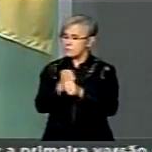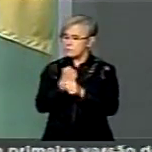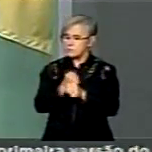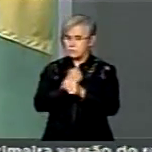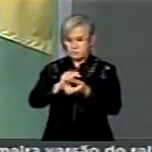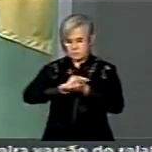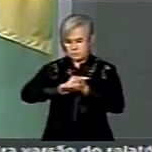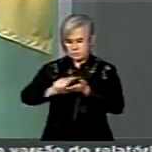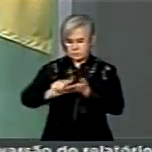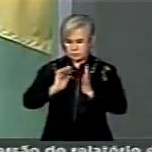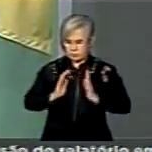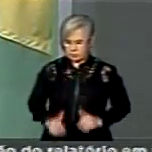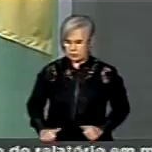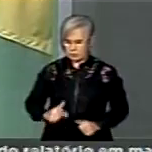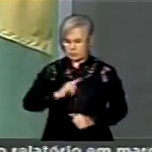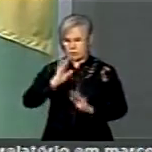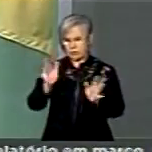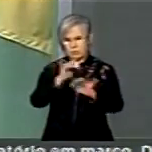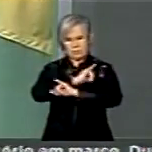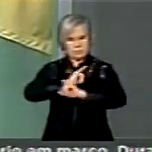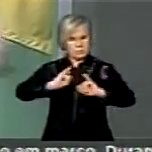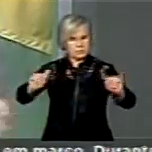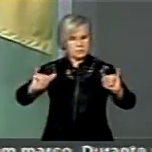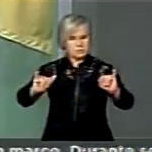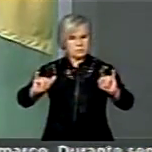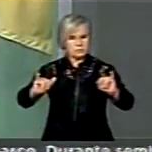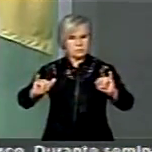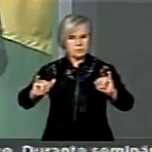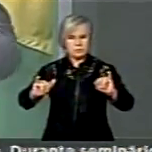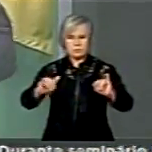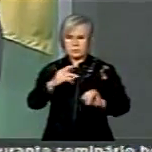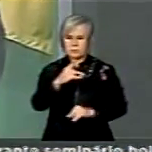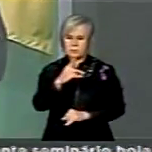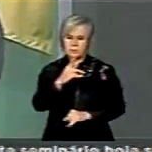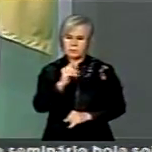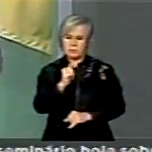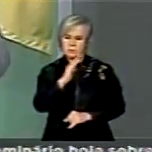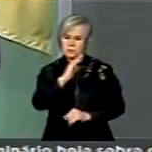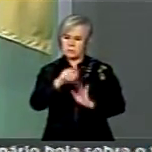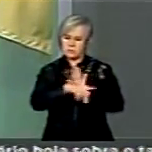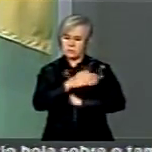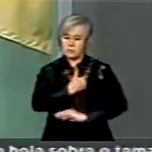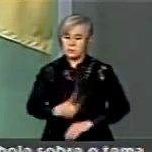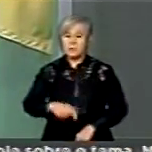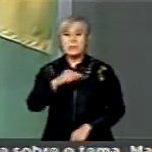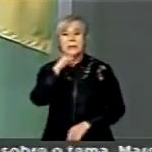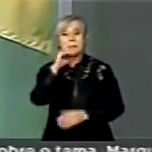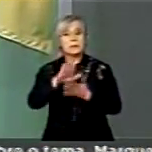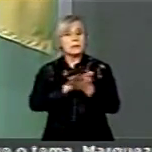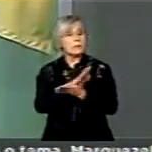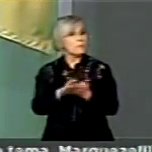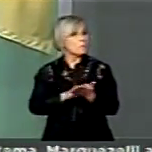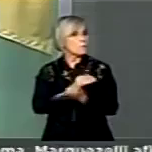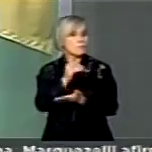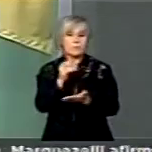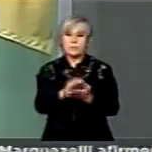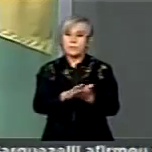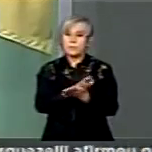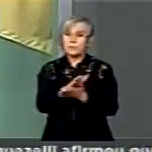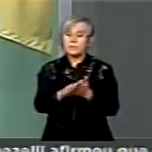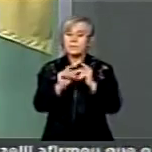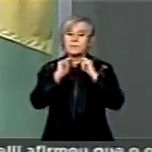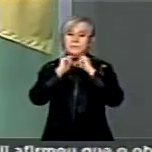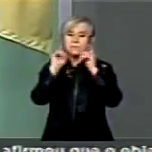sanitário anunciada, alardeadas pelos famosos PACs do governo, nenhuma sequer chegou à conclusão,